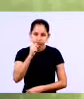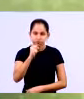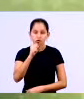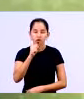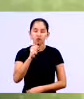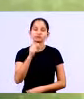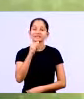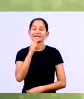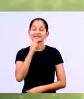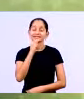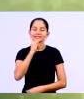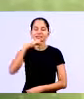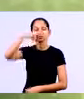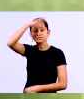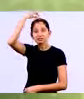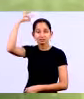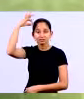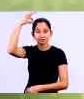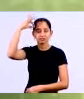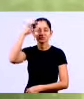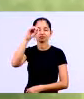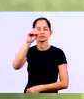usando mais o som nasal.